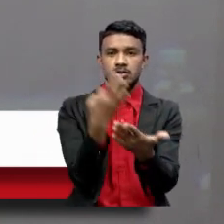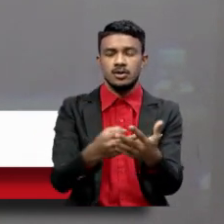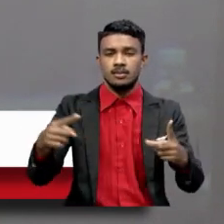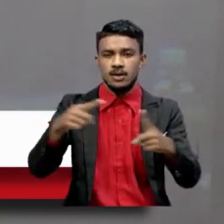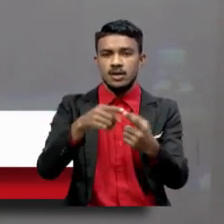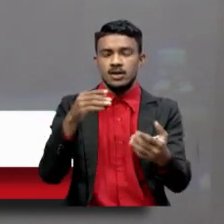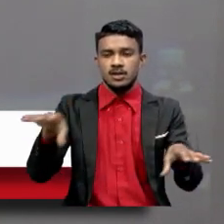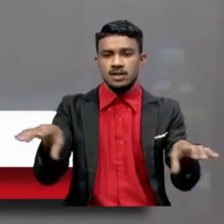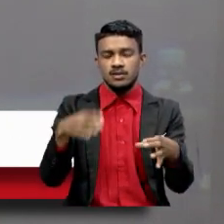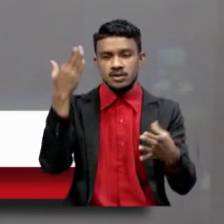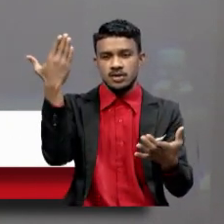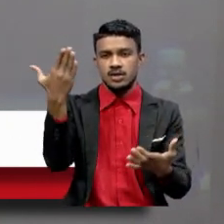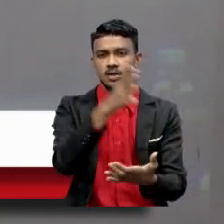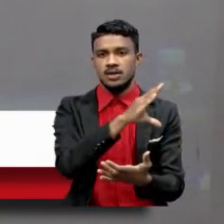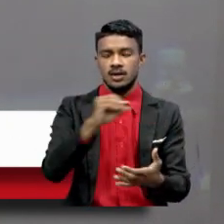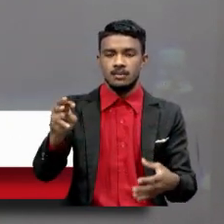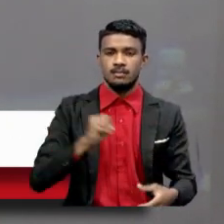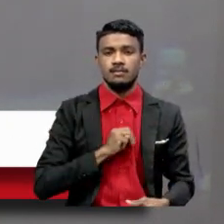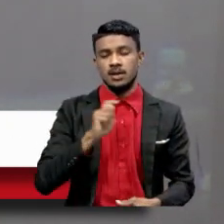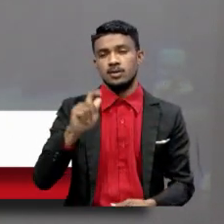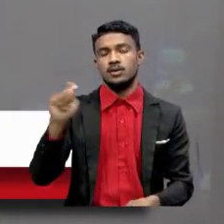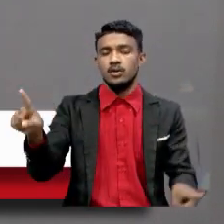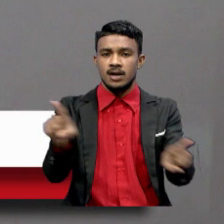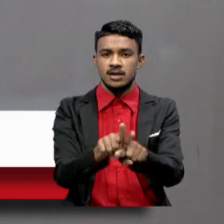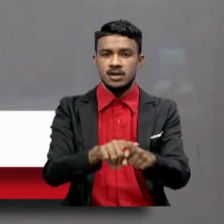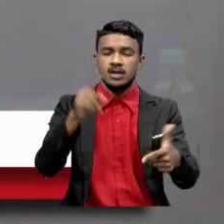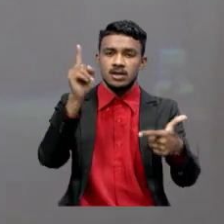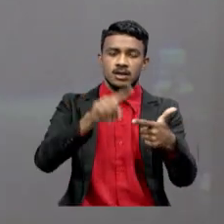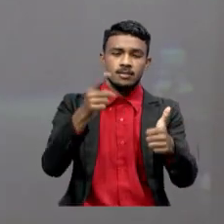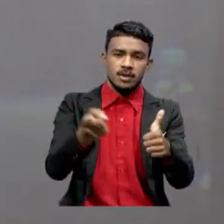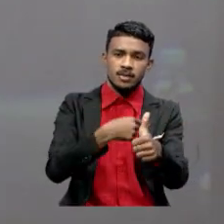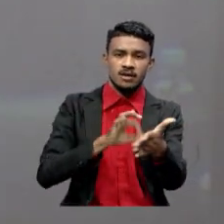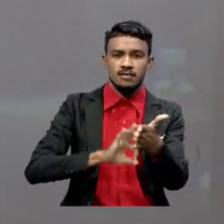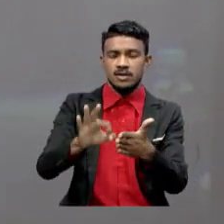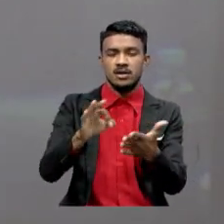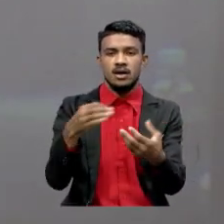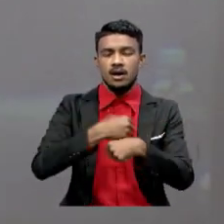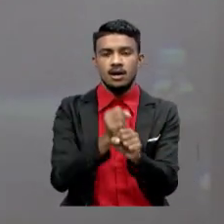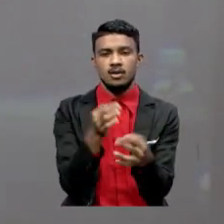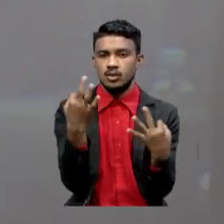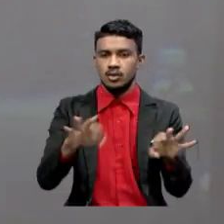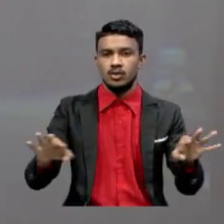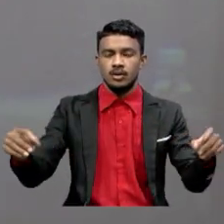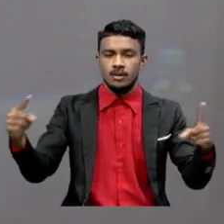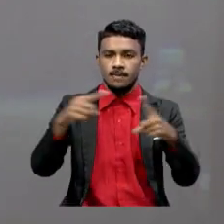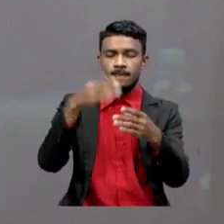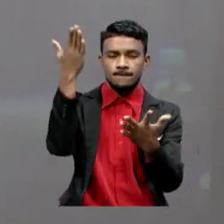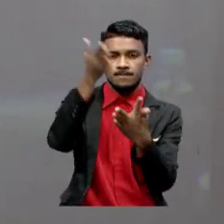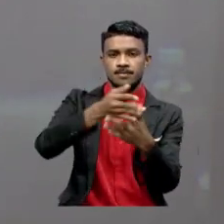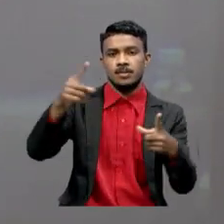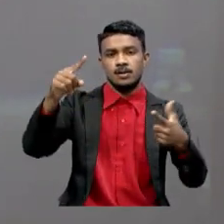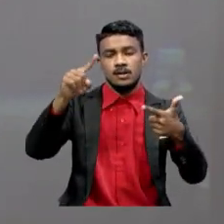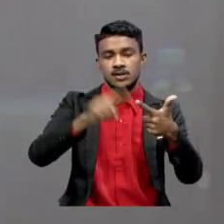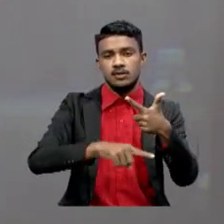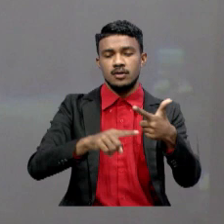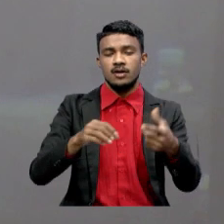Ia munisipi Sira. Ia mana tutu bos hanesan. Segunda primeira fase nian halau hoto na segunda tambah ba segunda fase atu foti osang